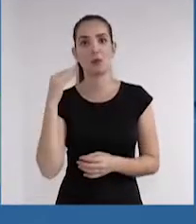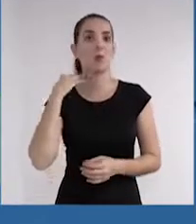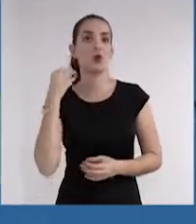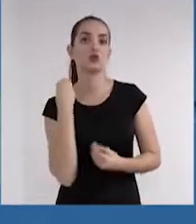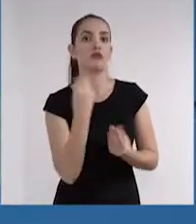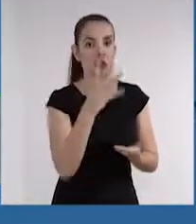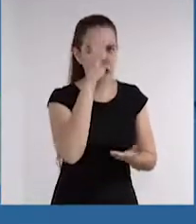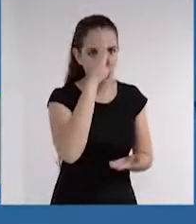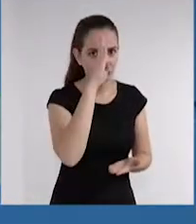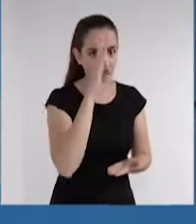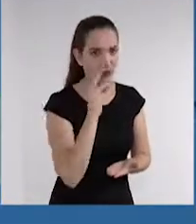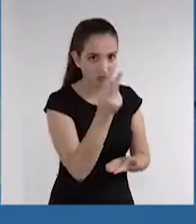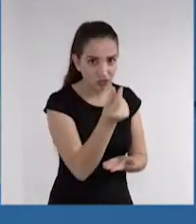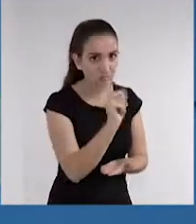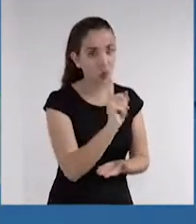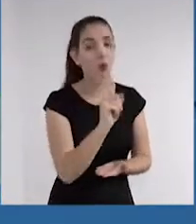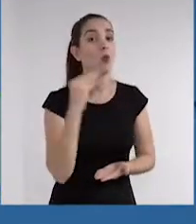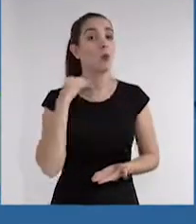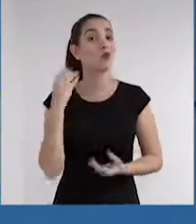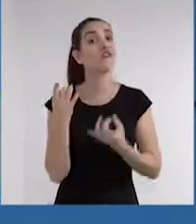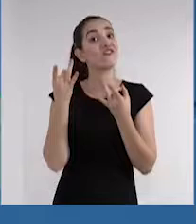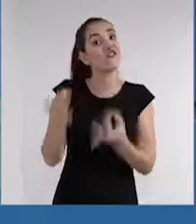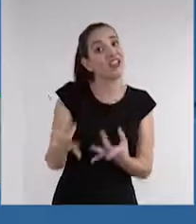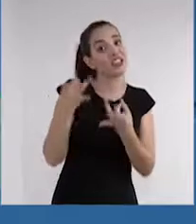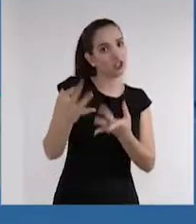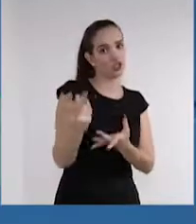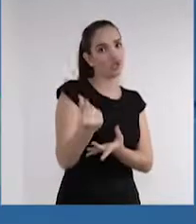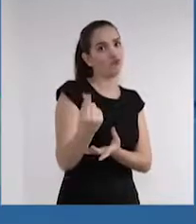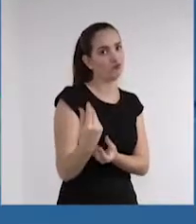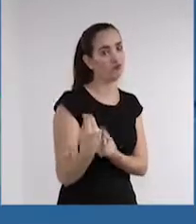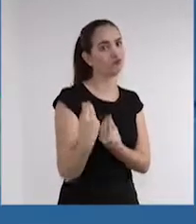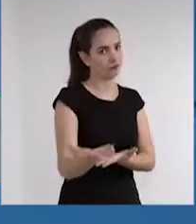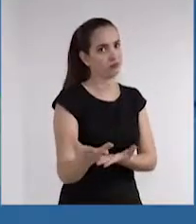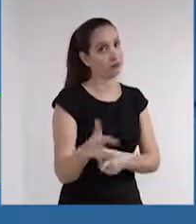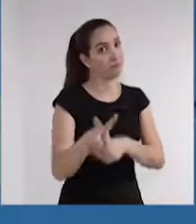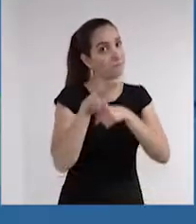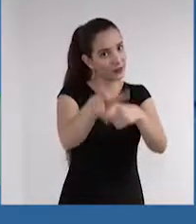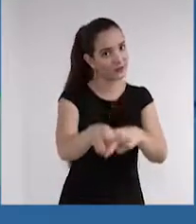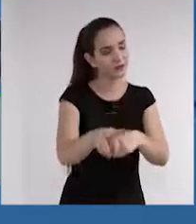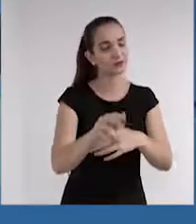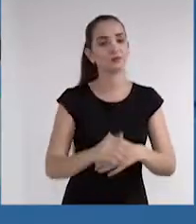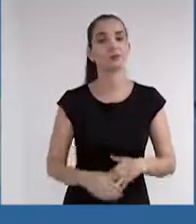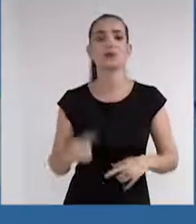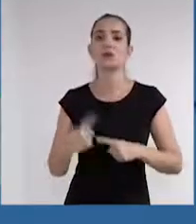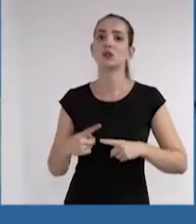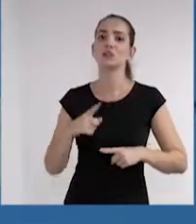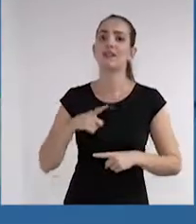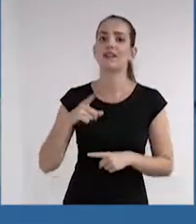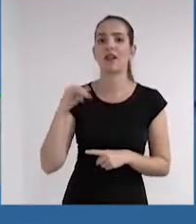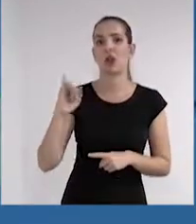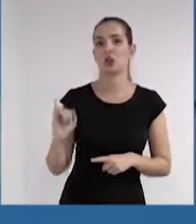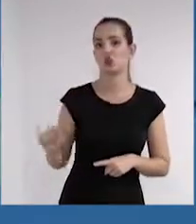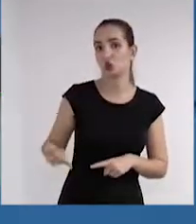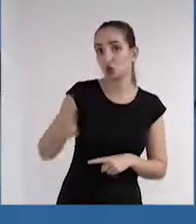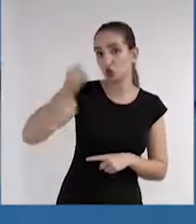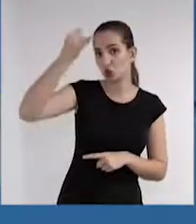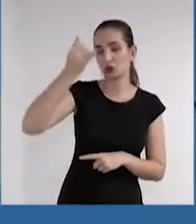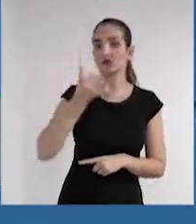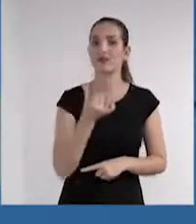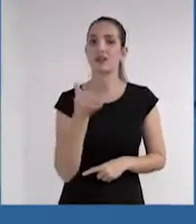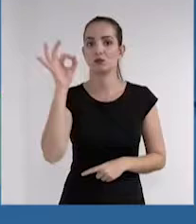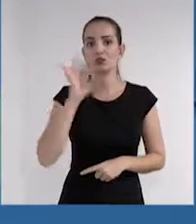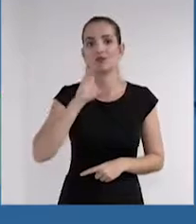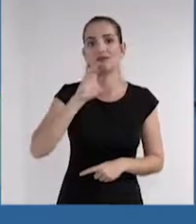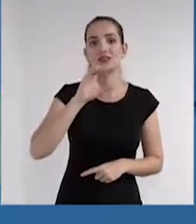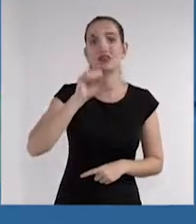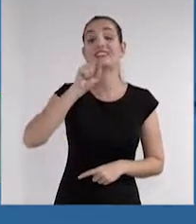vende dinheiro. Então, e aqui no país, no Brasil, é um absurdo, porque quando a taxa Selic está em 6%, a